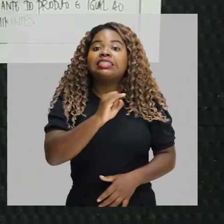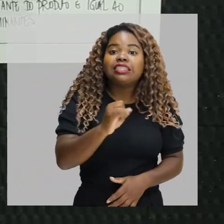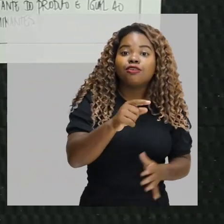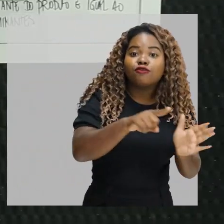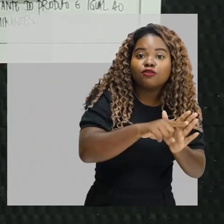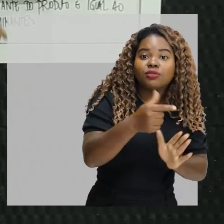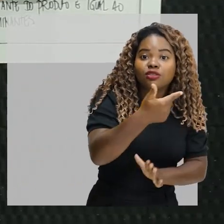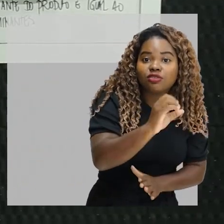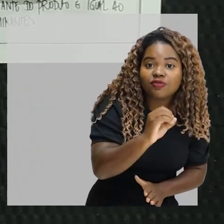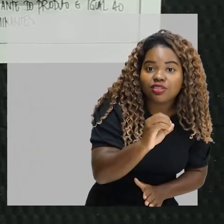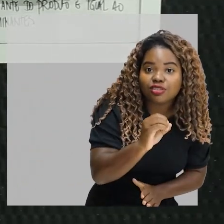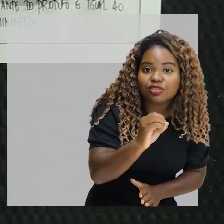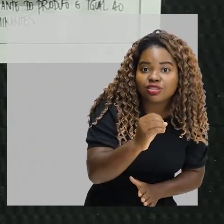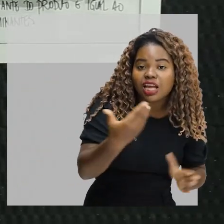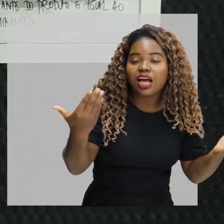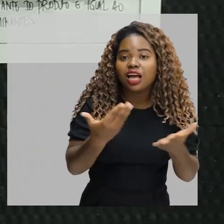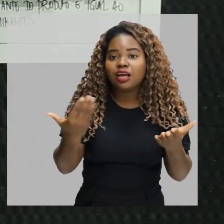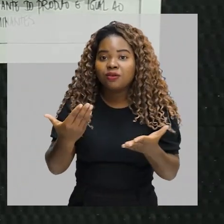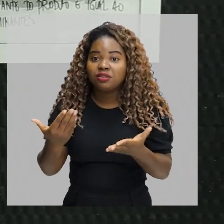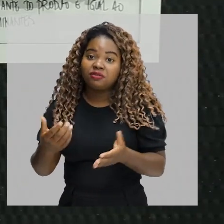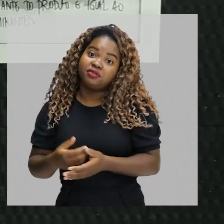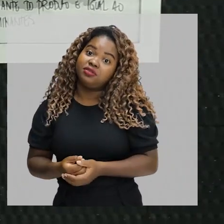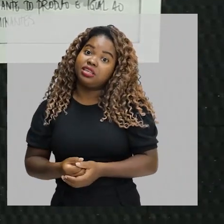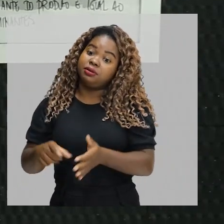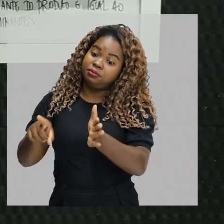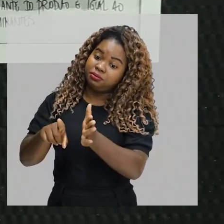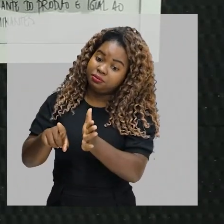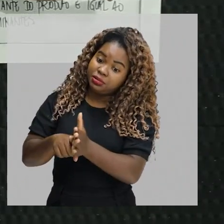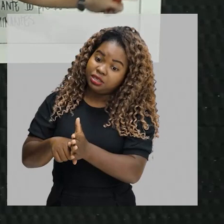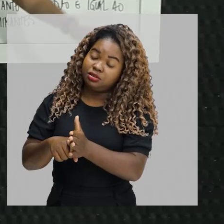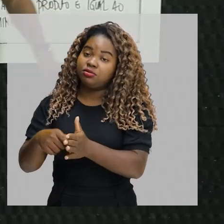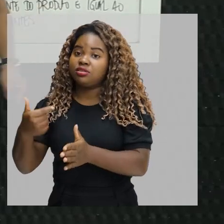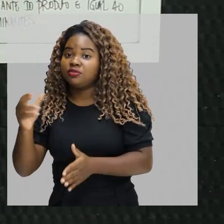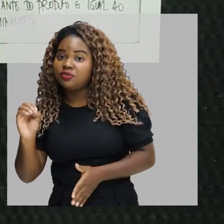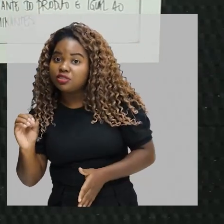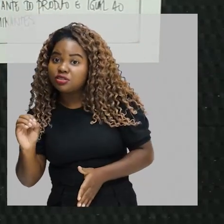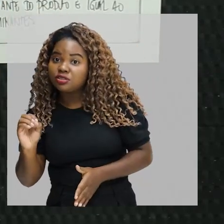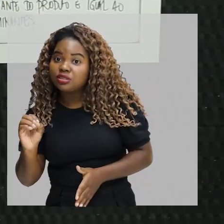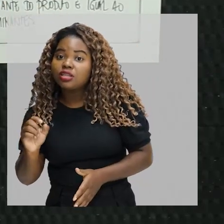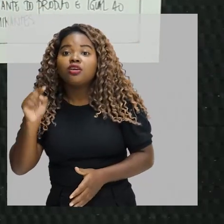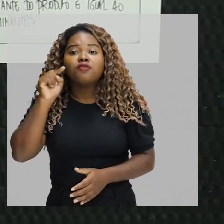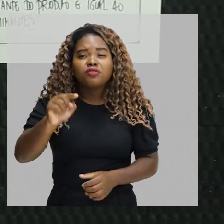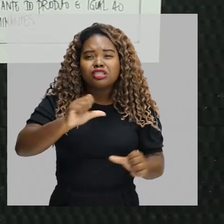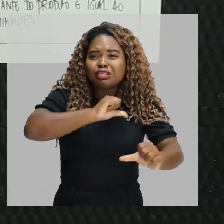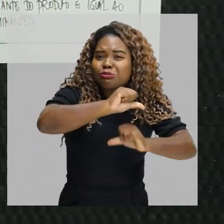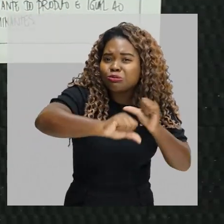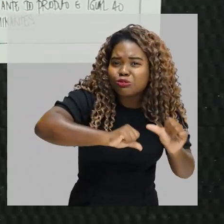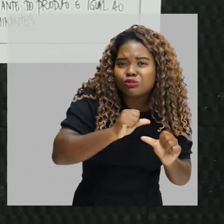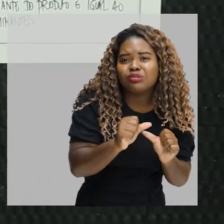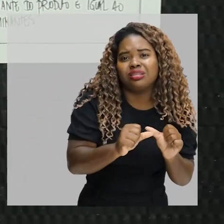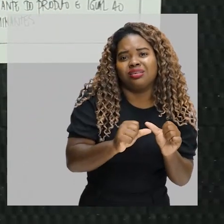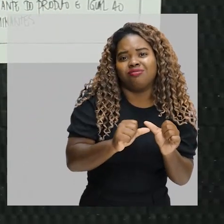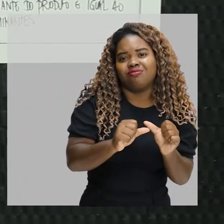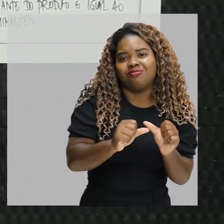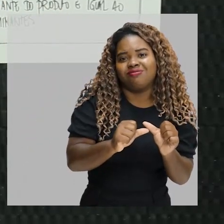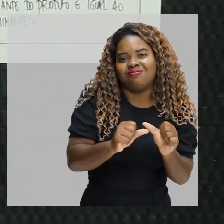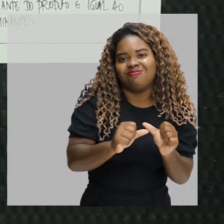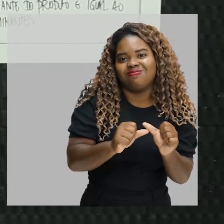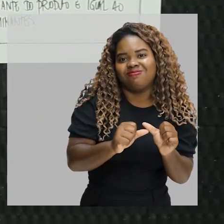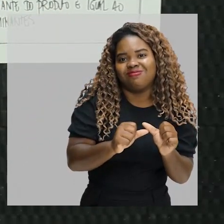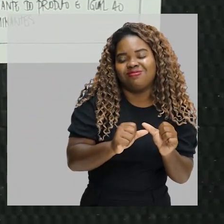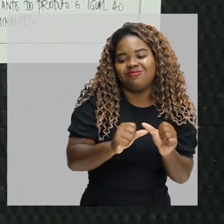20, essa aqui vai ficar menos ou menos 20, ou seja, mais 20. Tá? Então você muda, o determinante fica